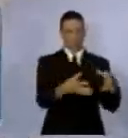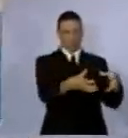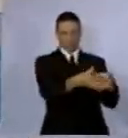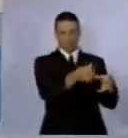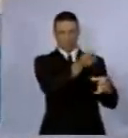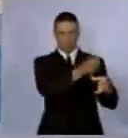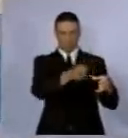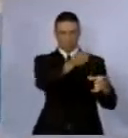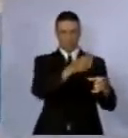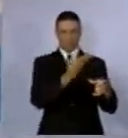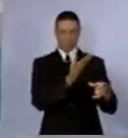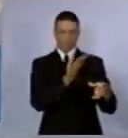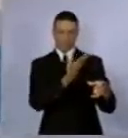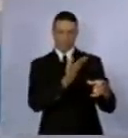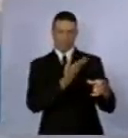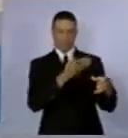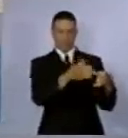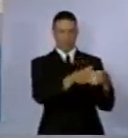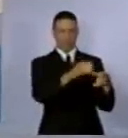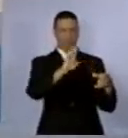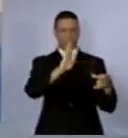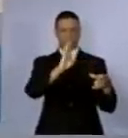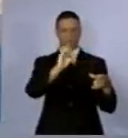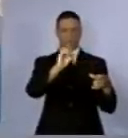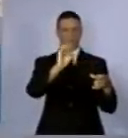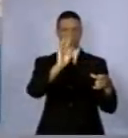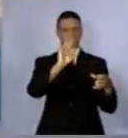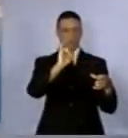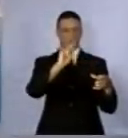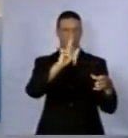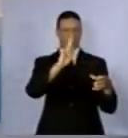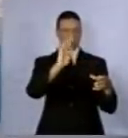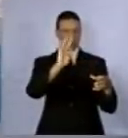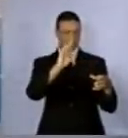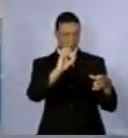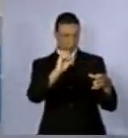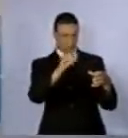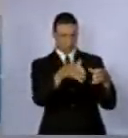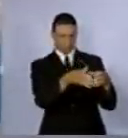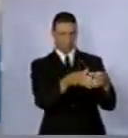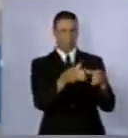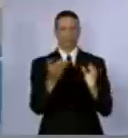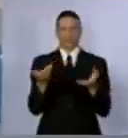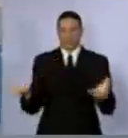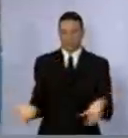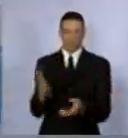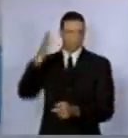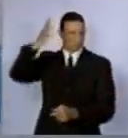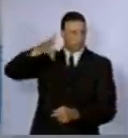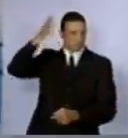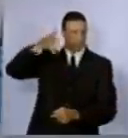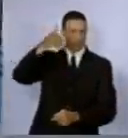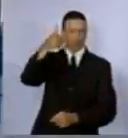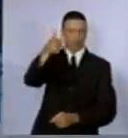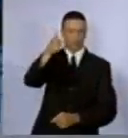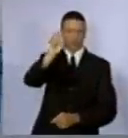Sítio Boaçava e Sociedade Amigos do Alto de Pinheiros. Vossa Excelência dispõe de 15 minutos para a sua exposição.